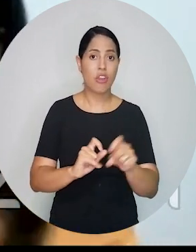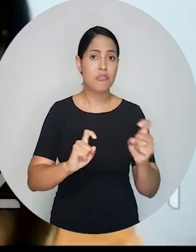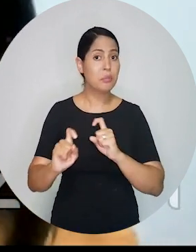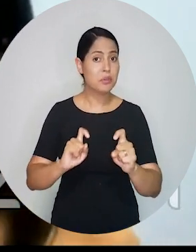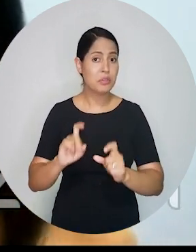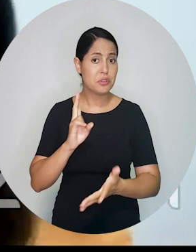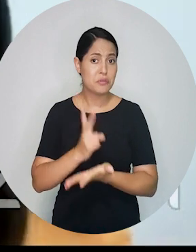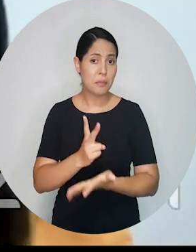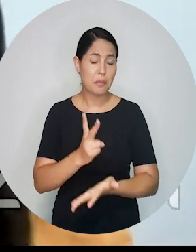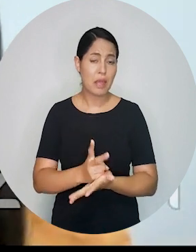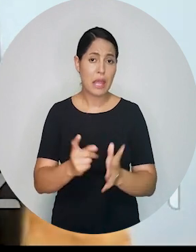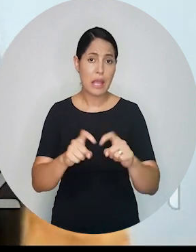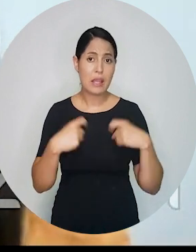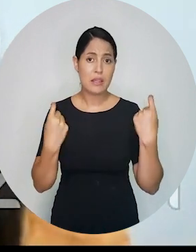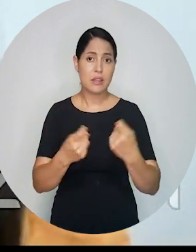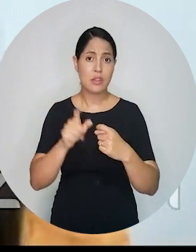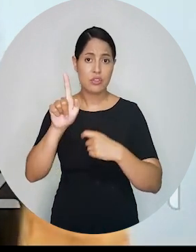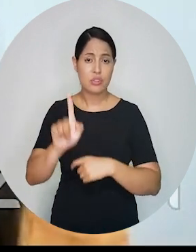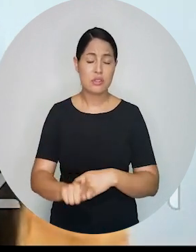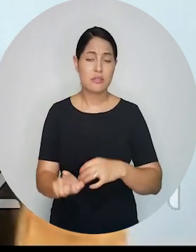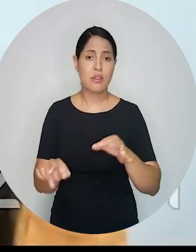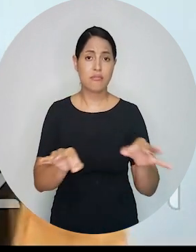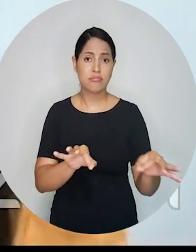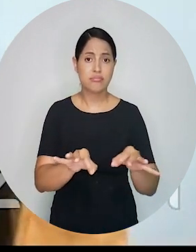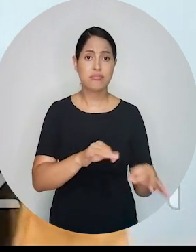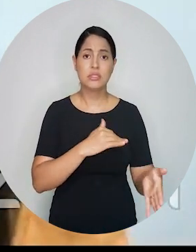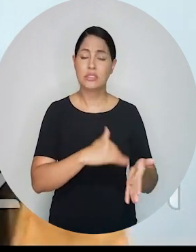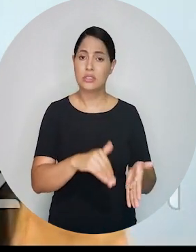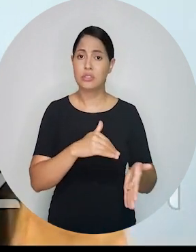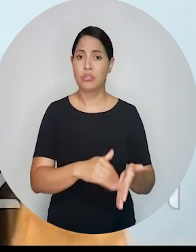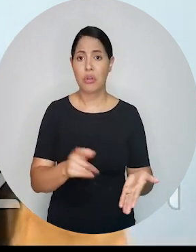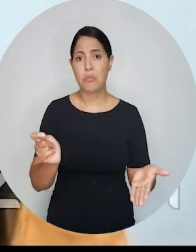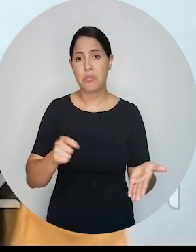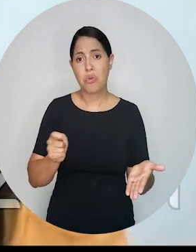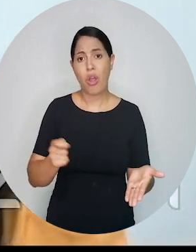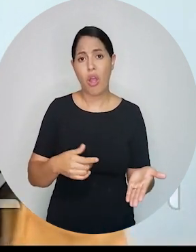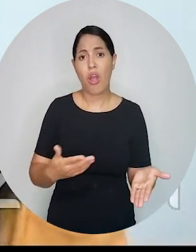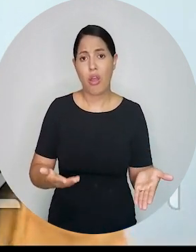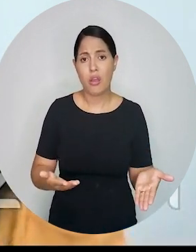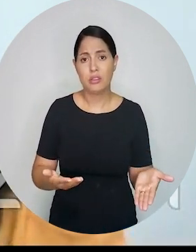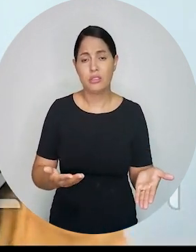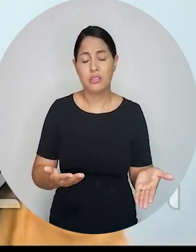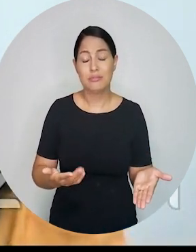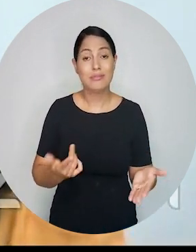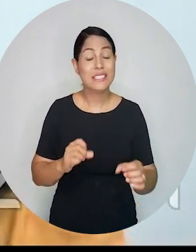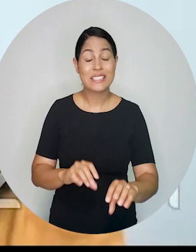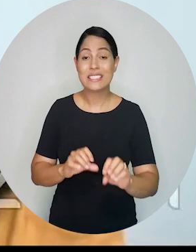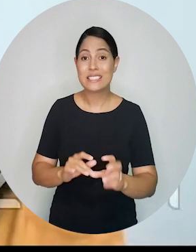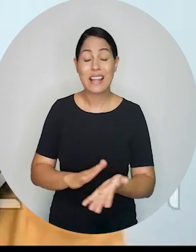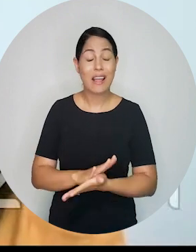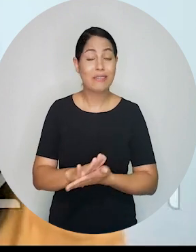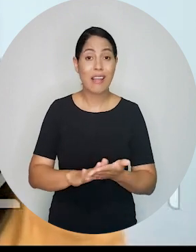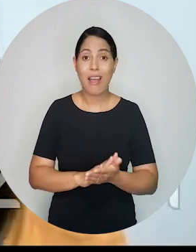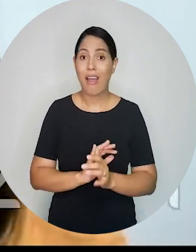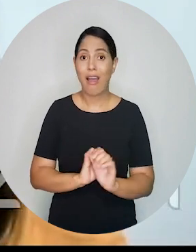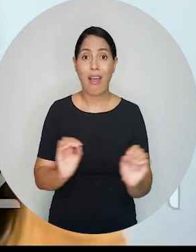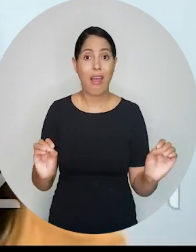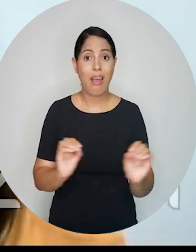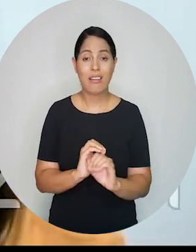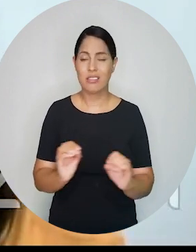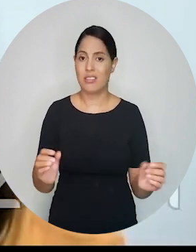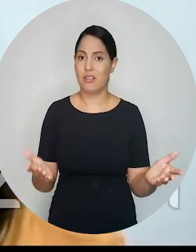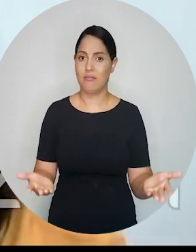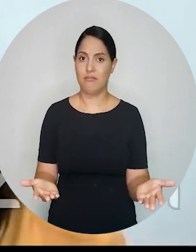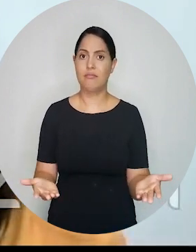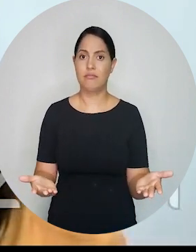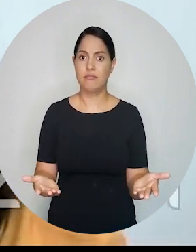outras ferramentas que são importantes para até uma gestão do próprio escritório, talvez poderia já utilizar, mas que não se é